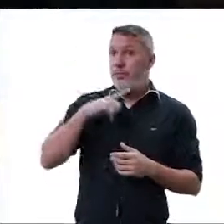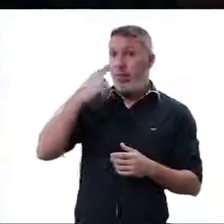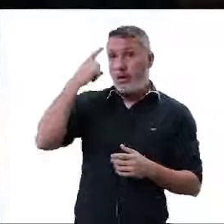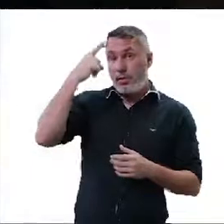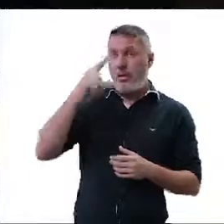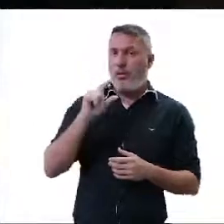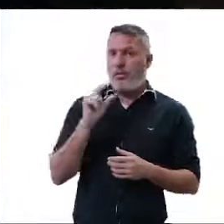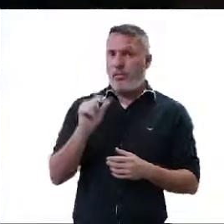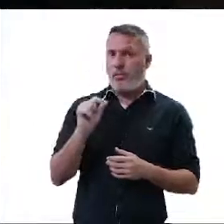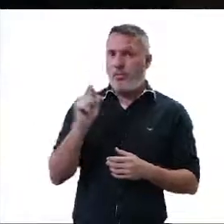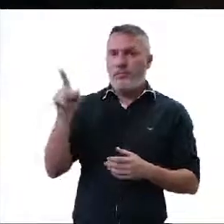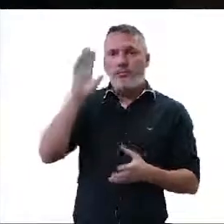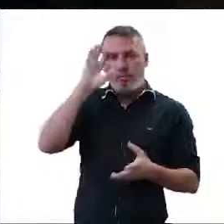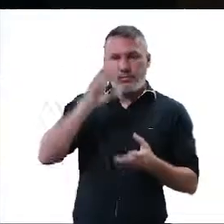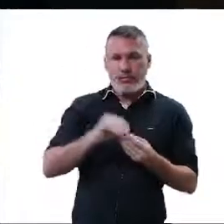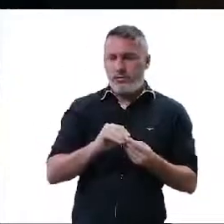essa.